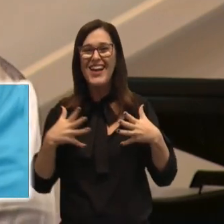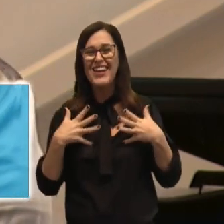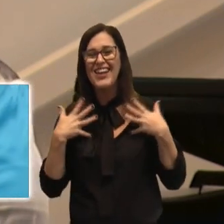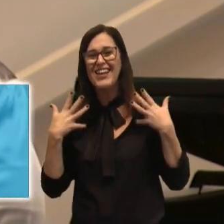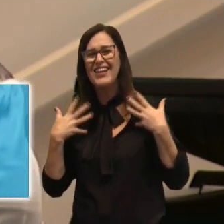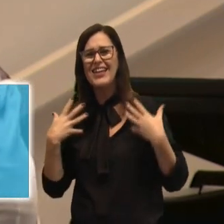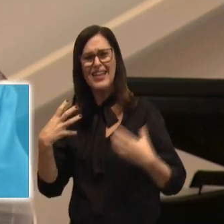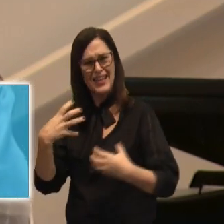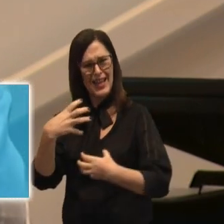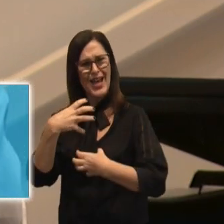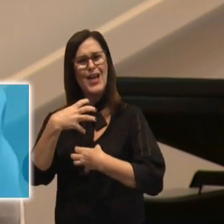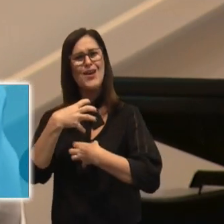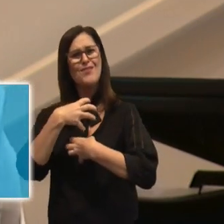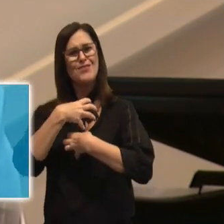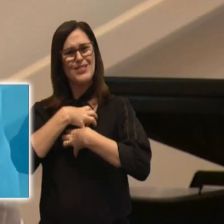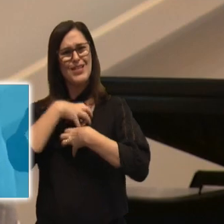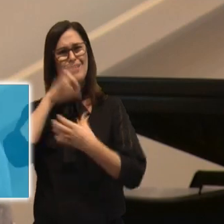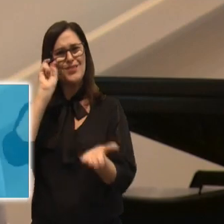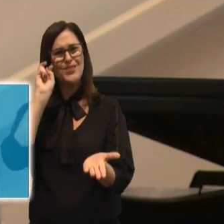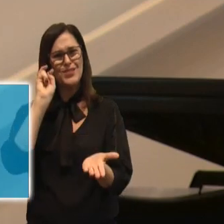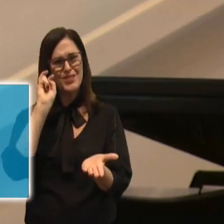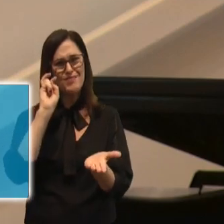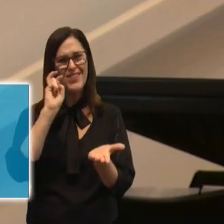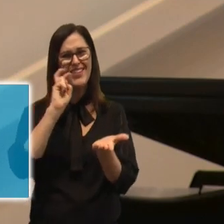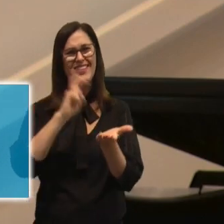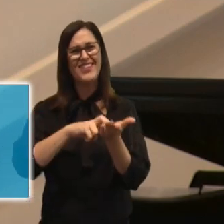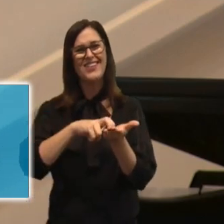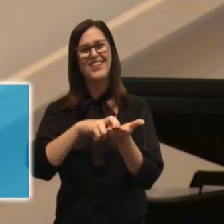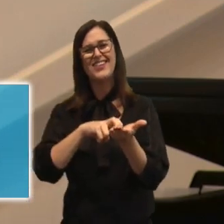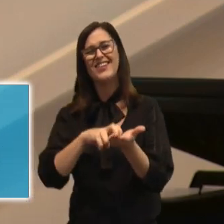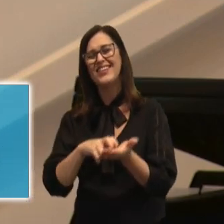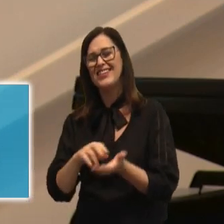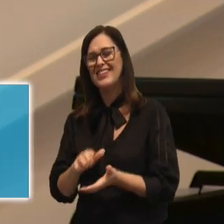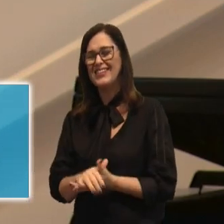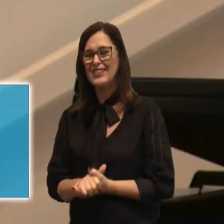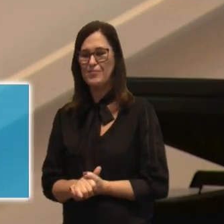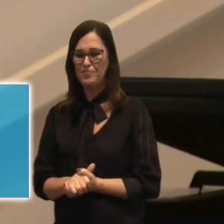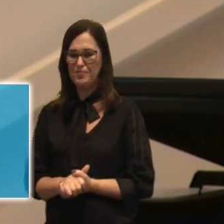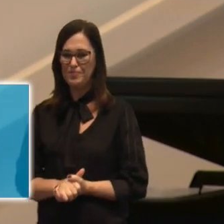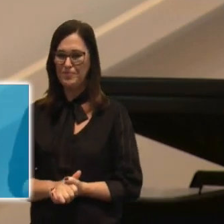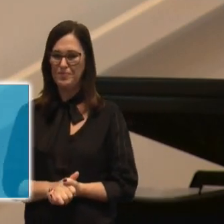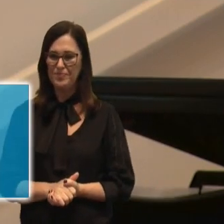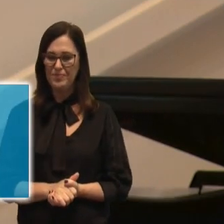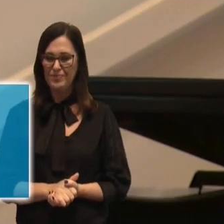mas a alegria chega de manhã.